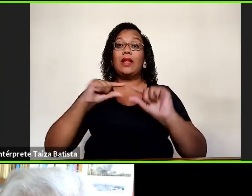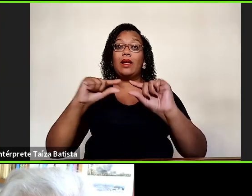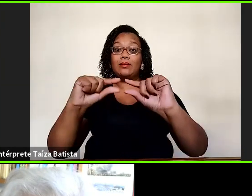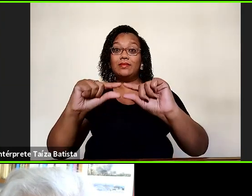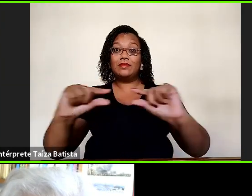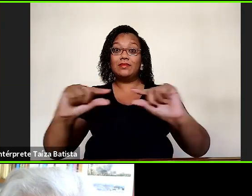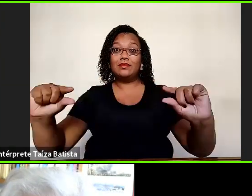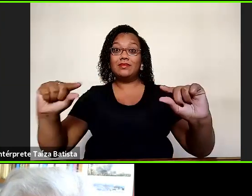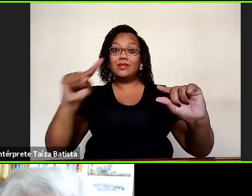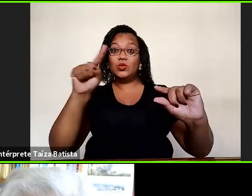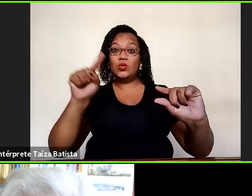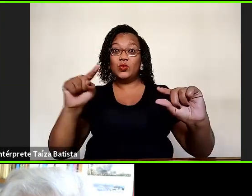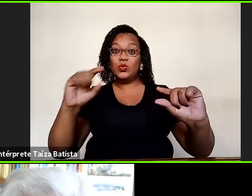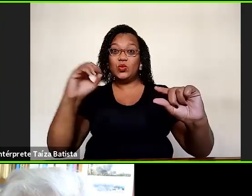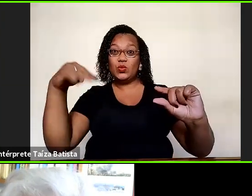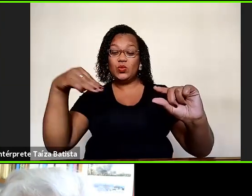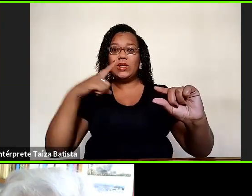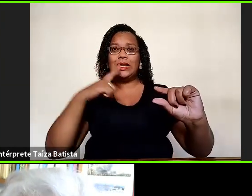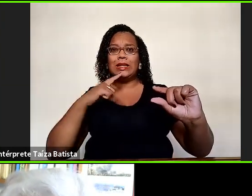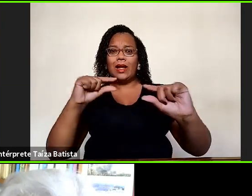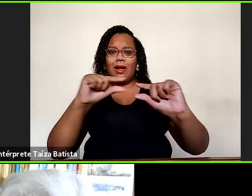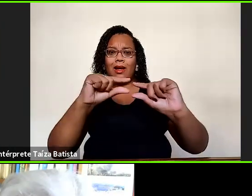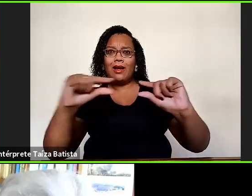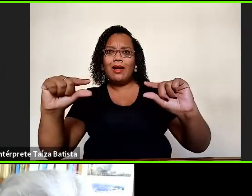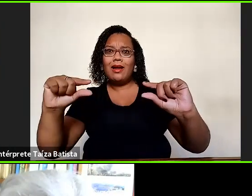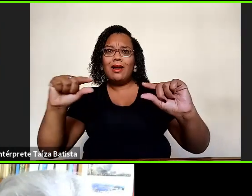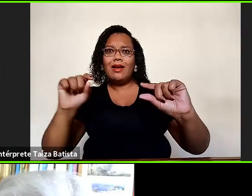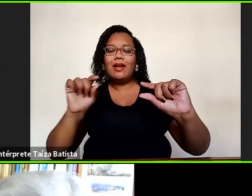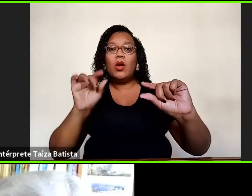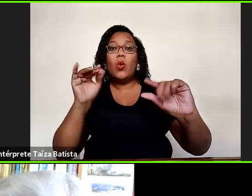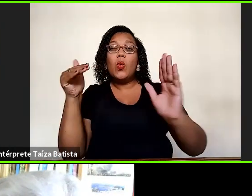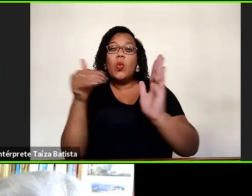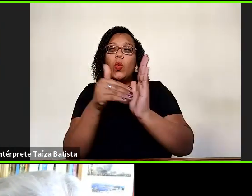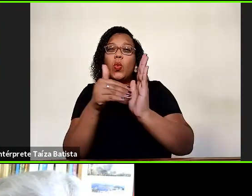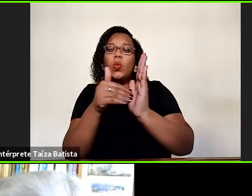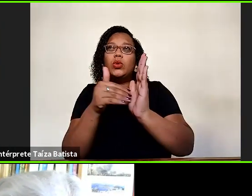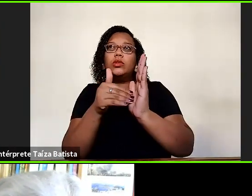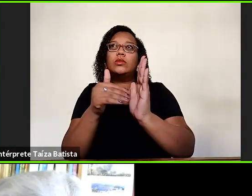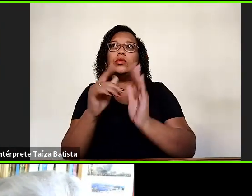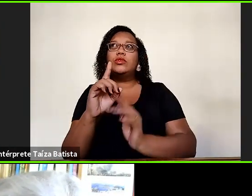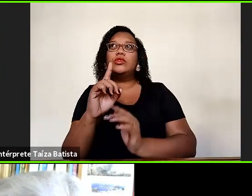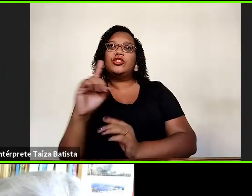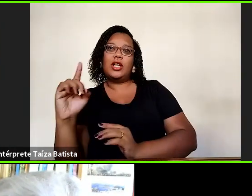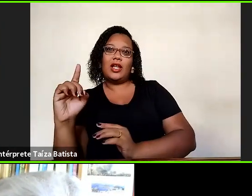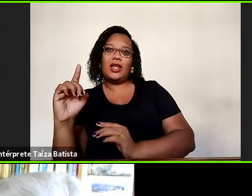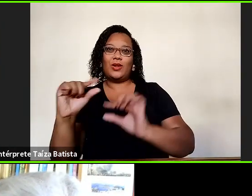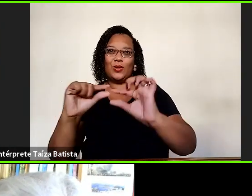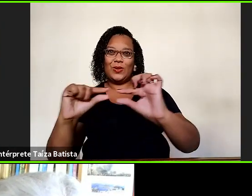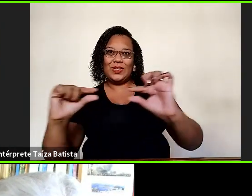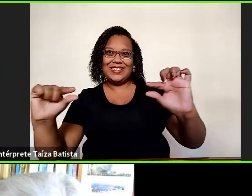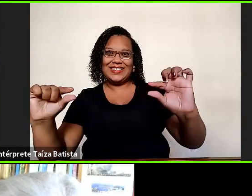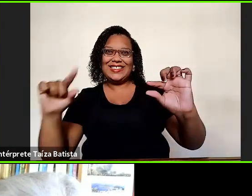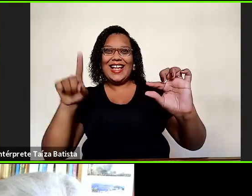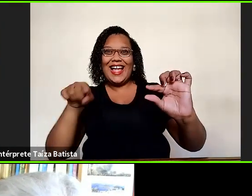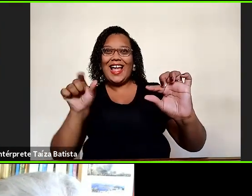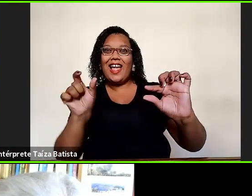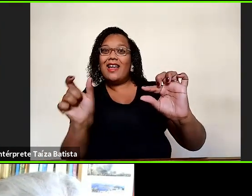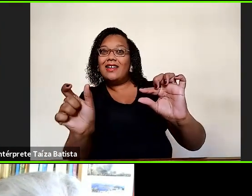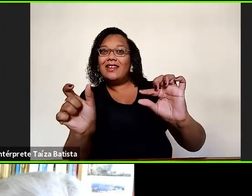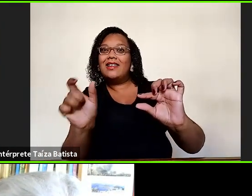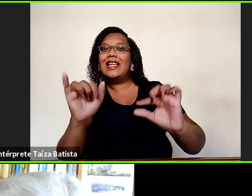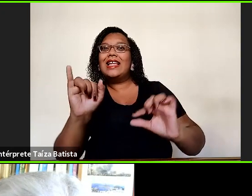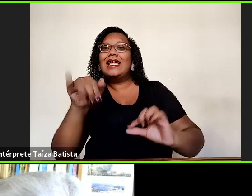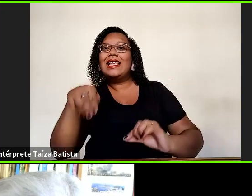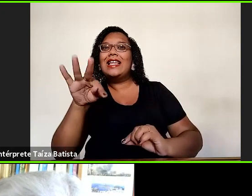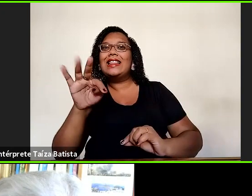um painel com vários símbolos, e um dos últimos do lado direito é interpretação. Clicando